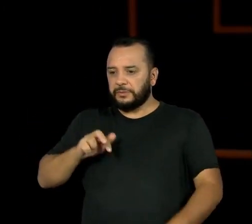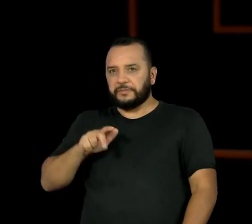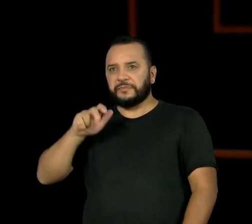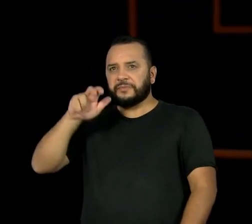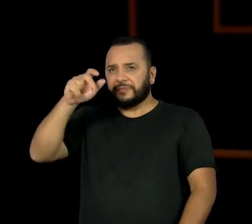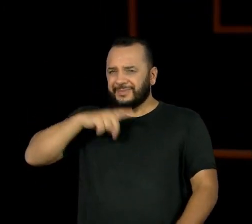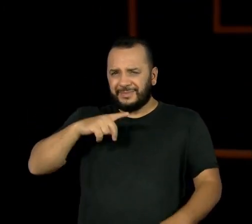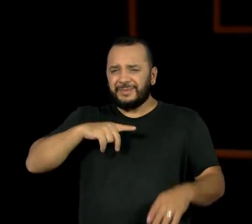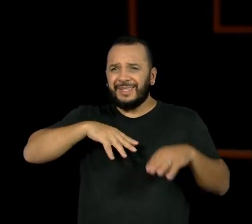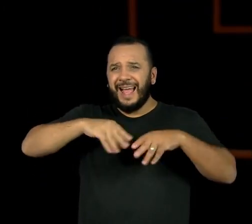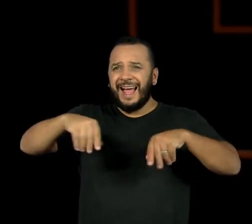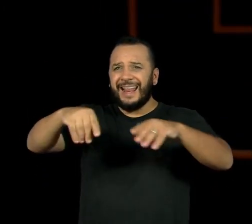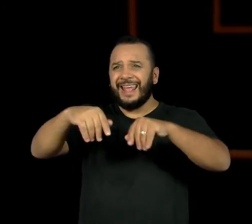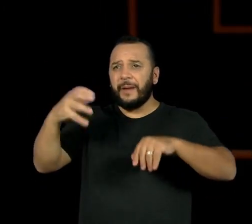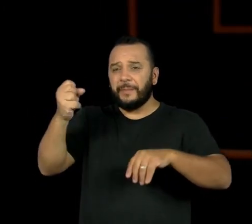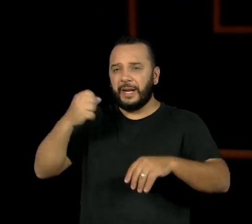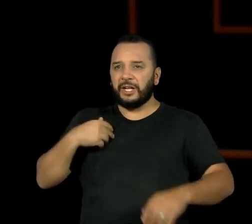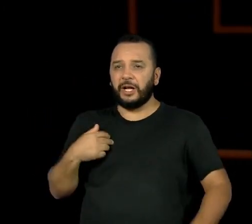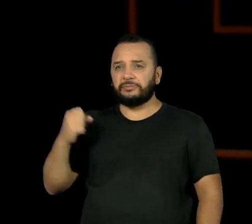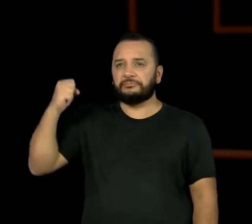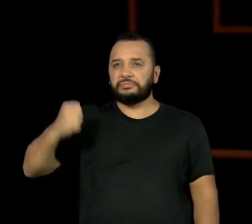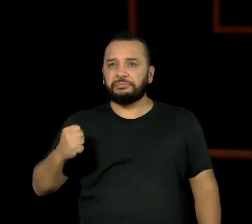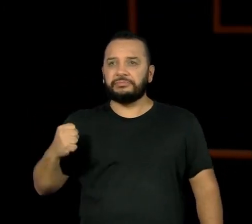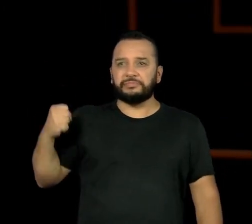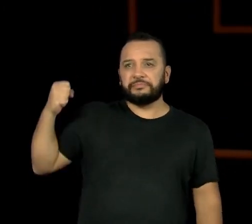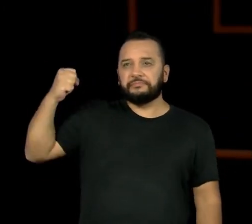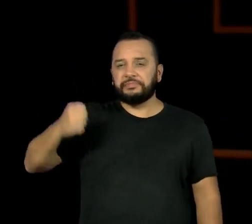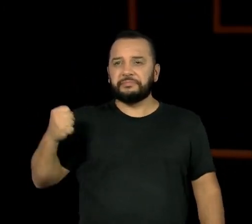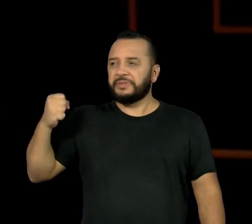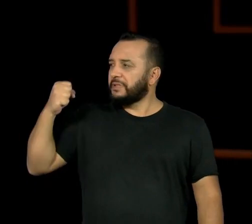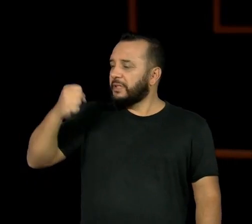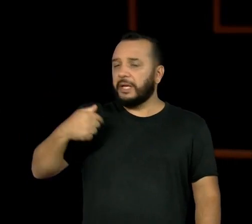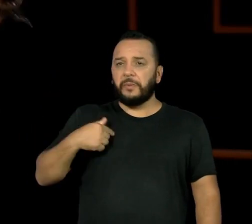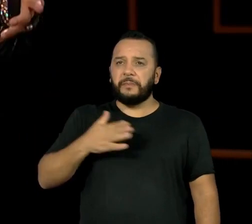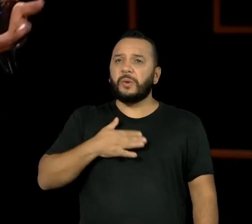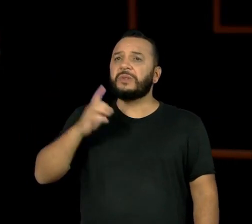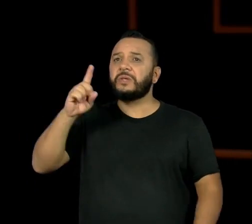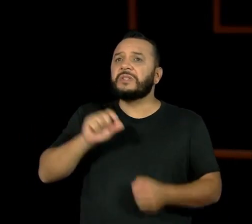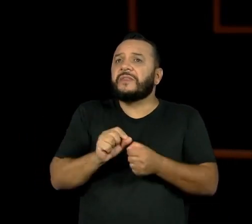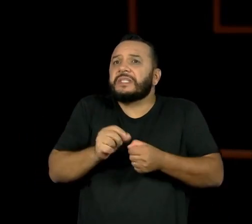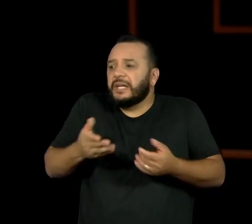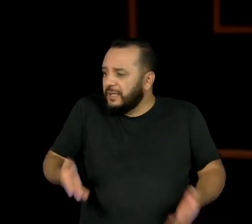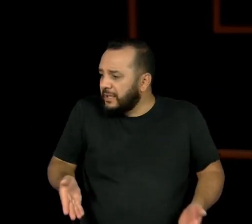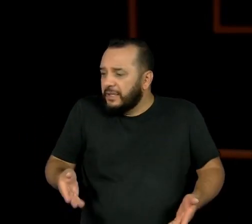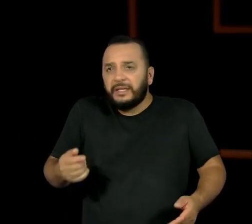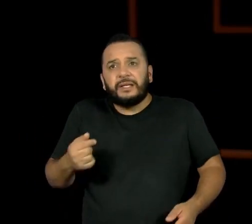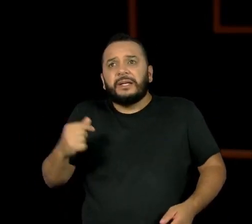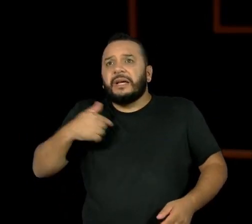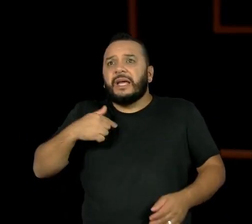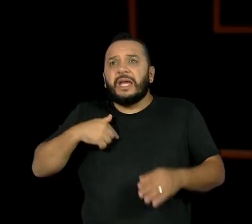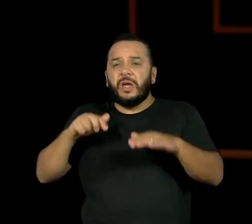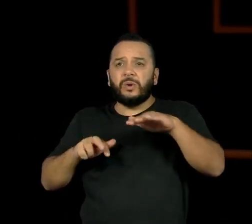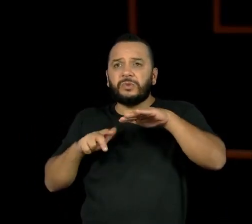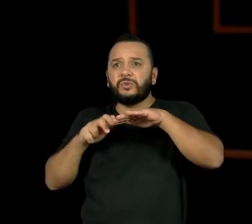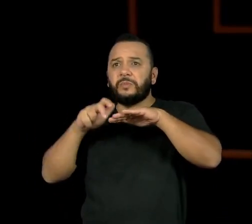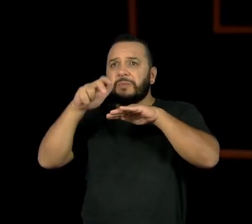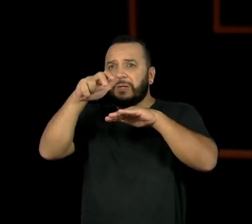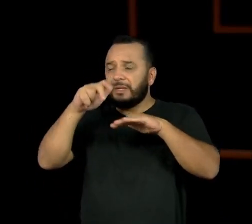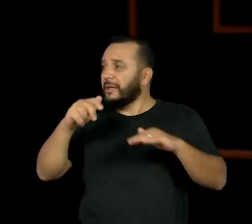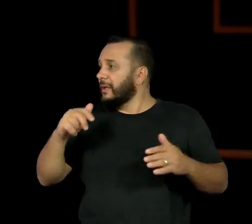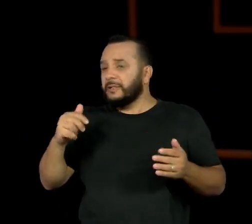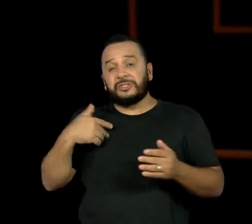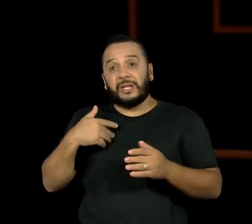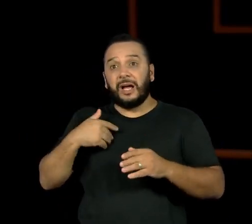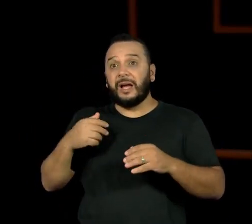areia branca, eu com aquele cajado, eu falei, um dia que eu tô com a cabeça, meu Deus, eu tô sozinha aqui no meio, eu tenho que chegar antes que